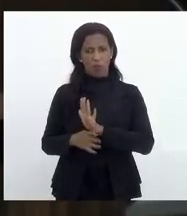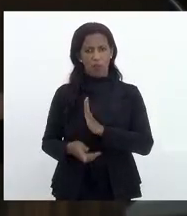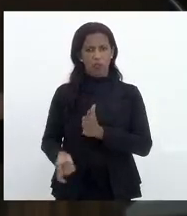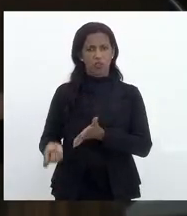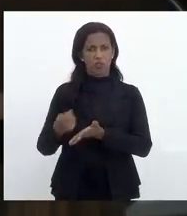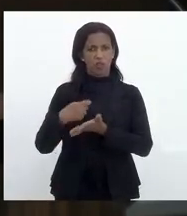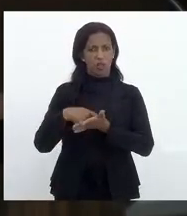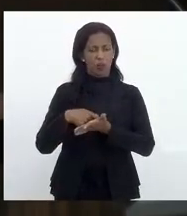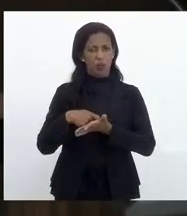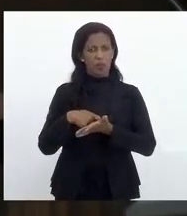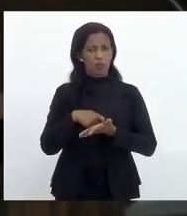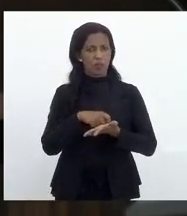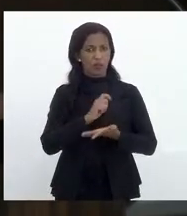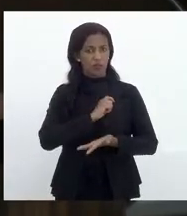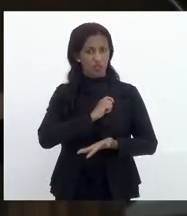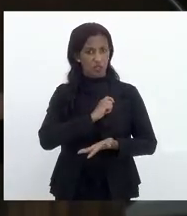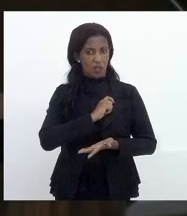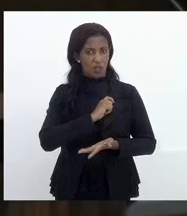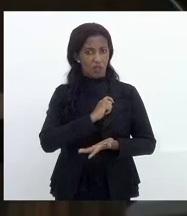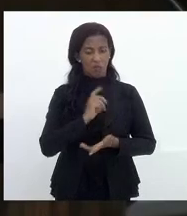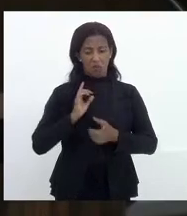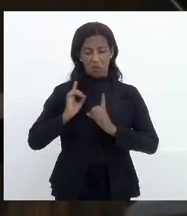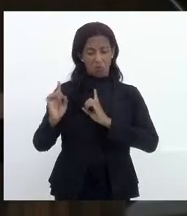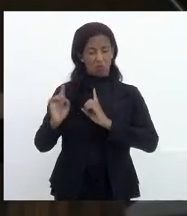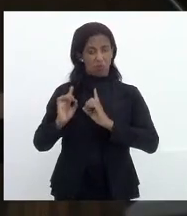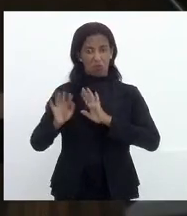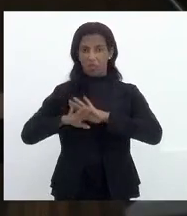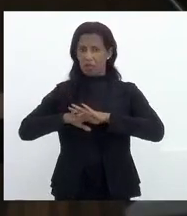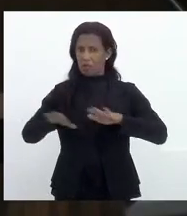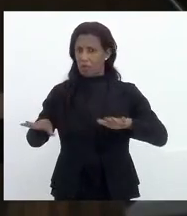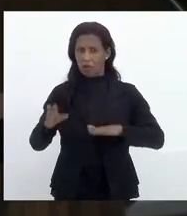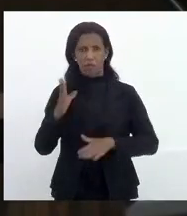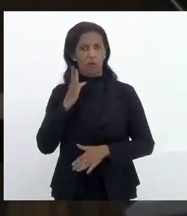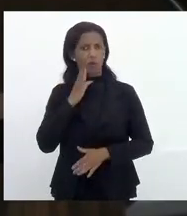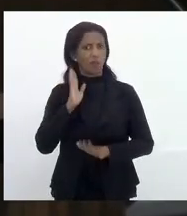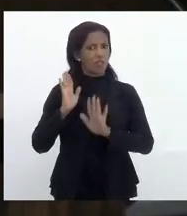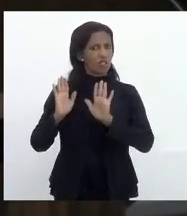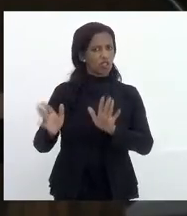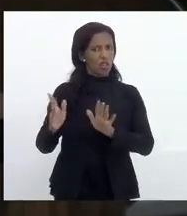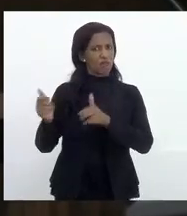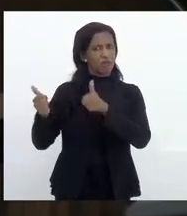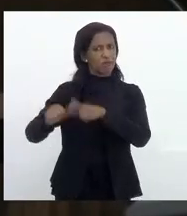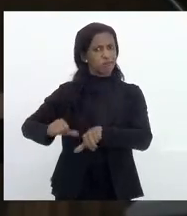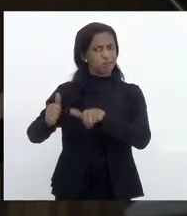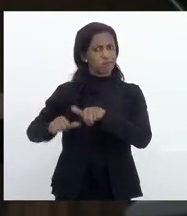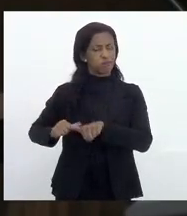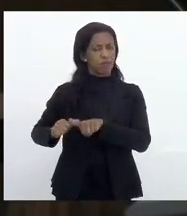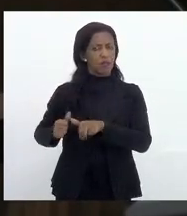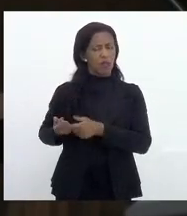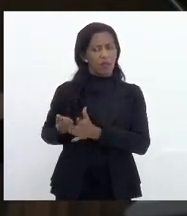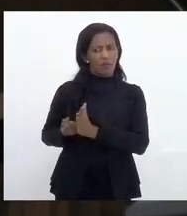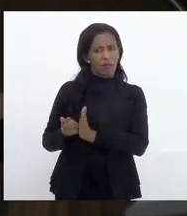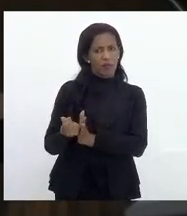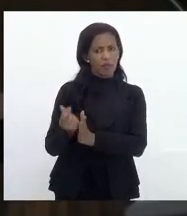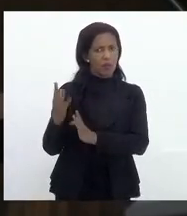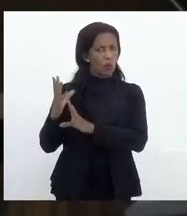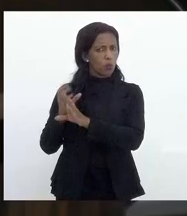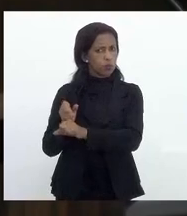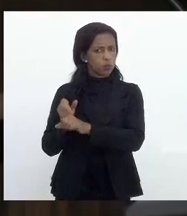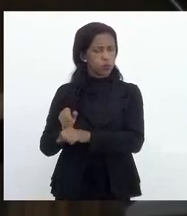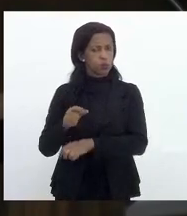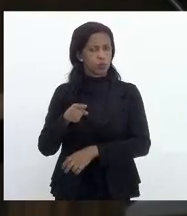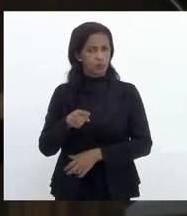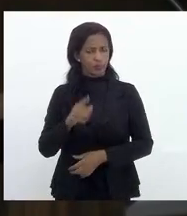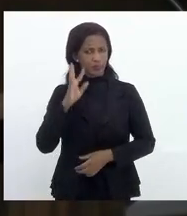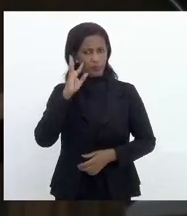fiscal e eu não vou nem de bater aqui para o deputado waldeck já Fez análise financeira e contábil dessa